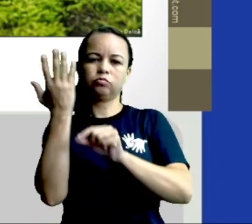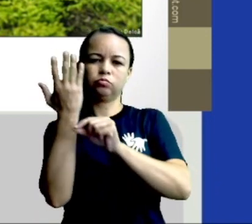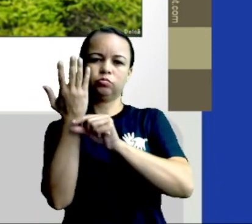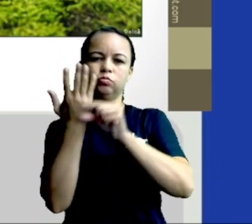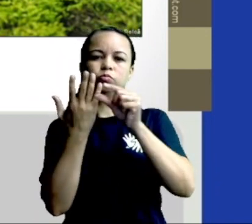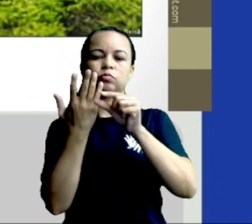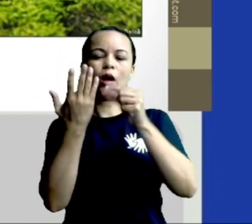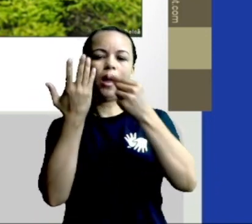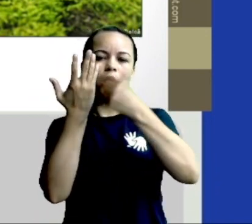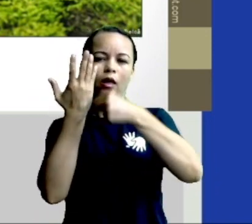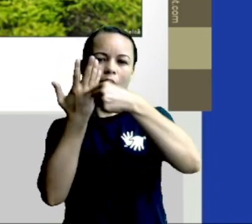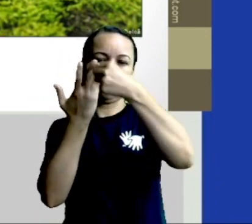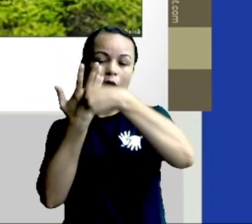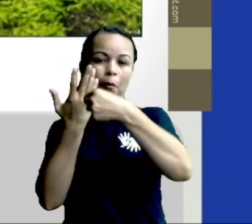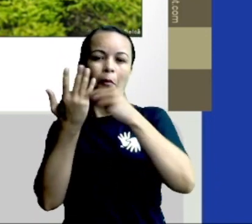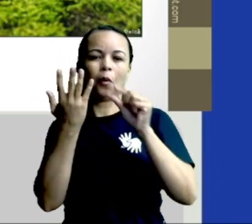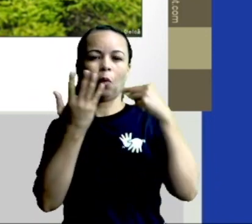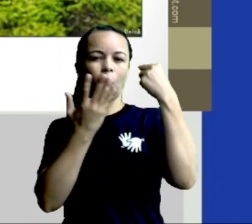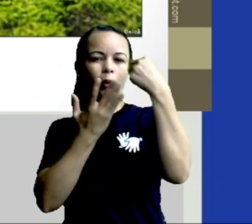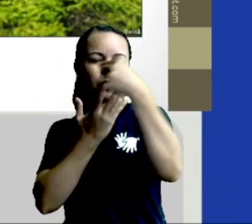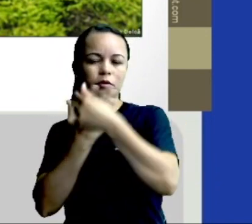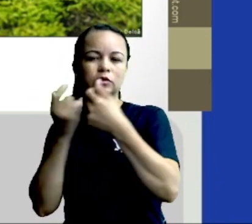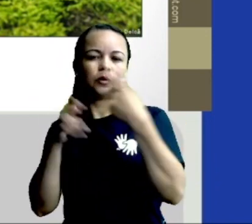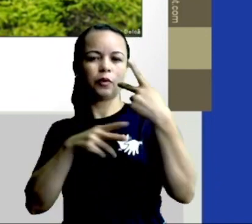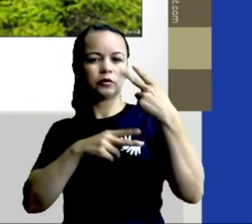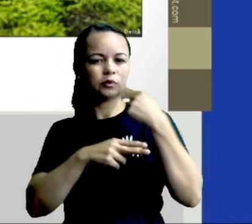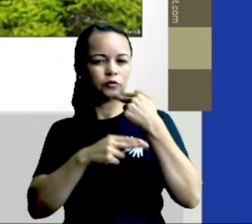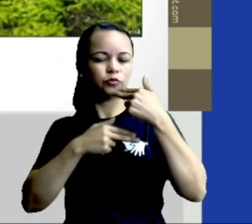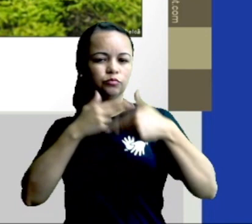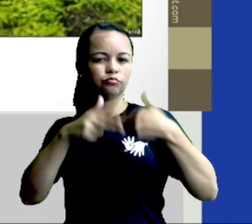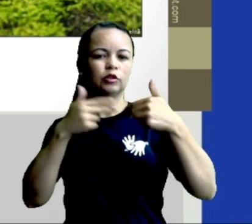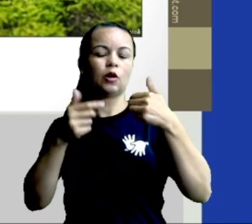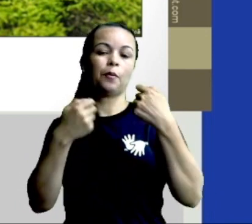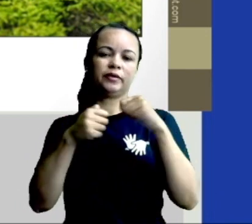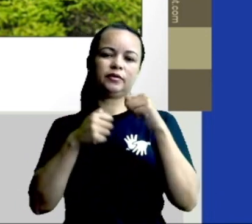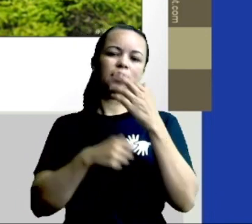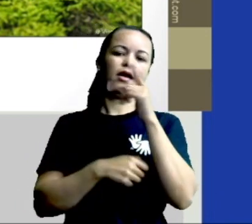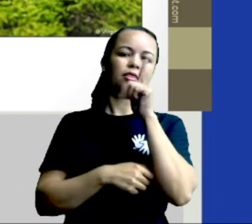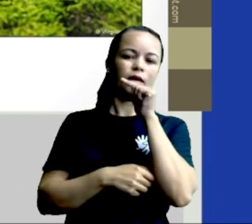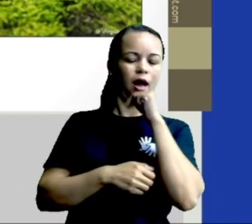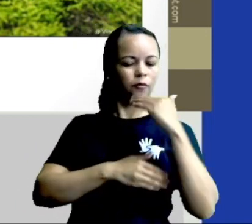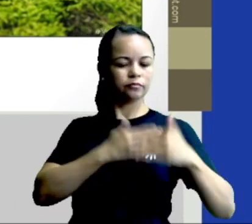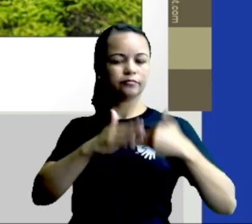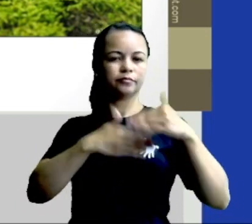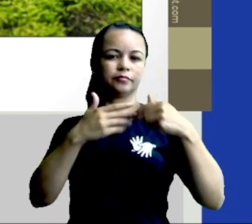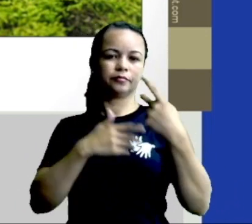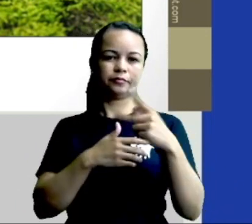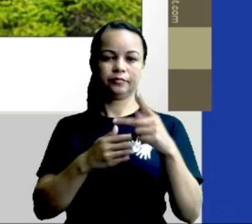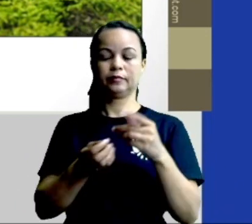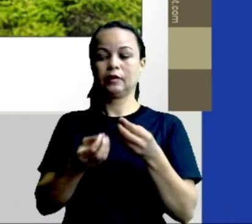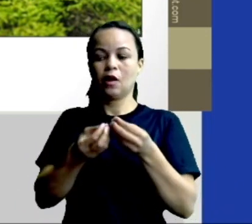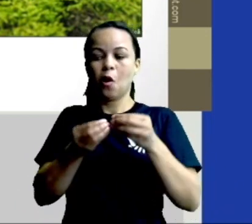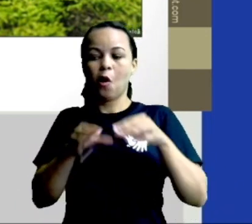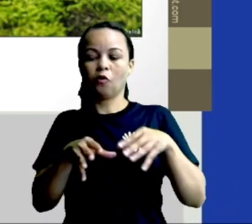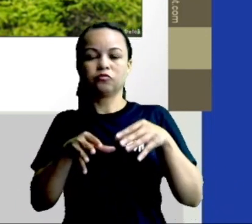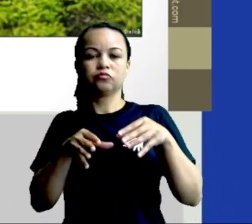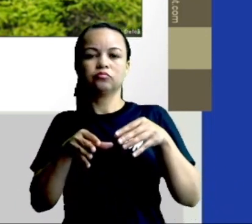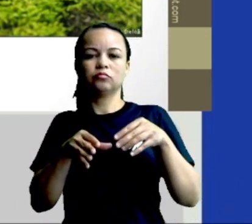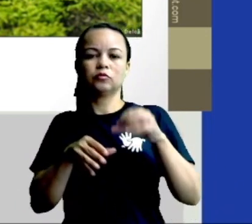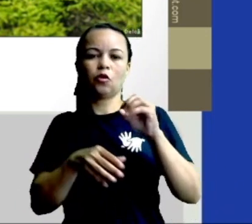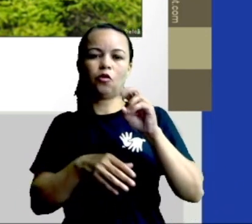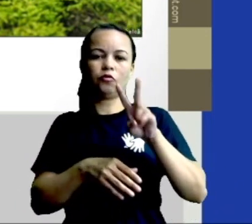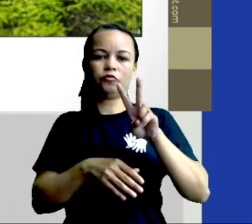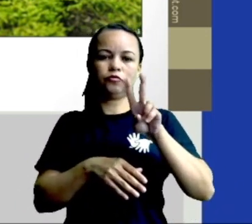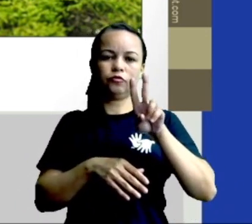porque eles precisam muito da água para o seu processo nutricional e também para a sua reprodução. Órgãos. Eles não vão produzir ainda a